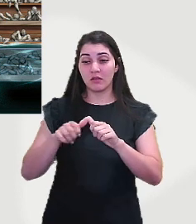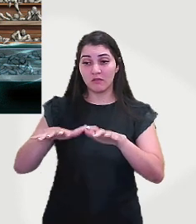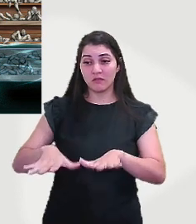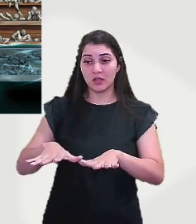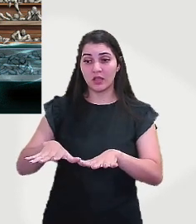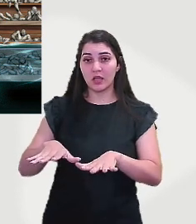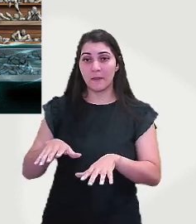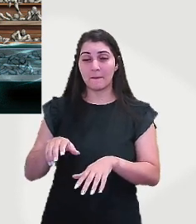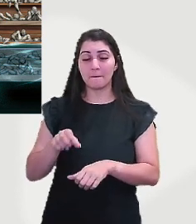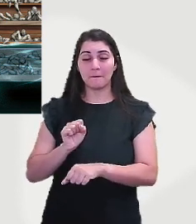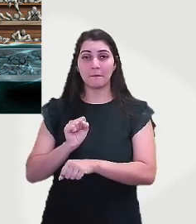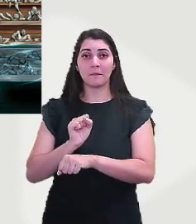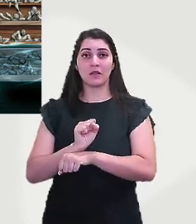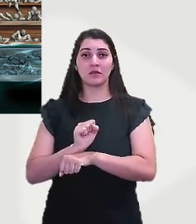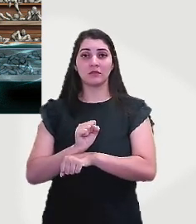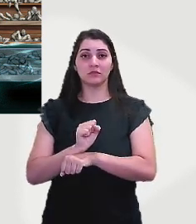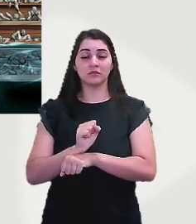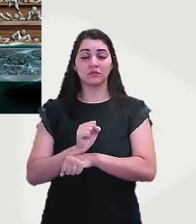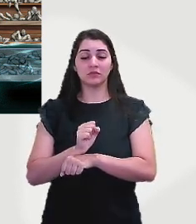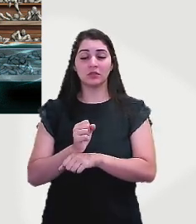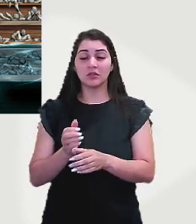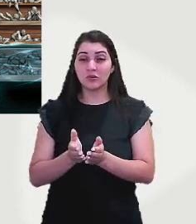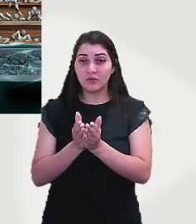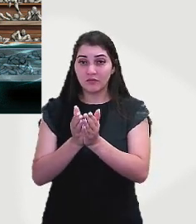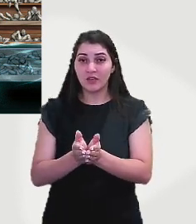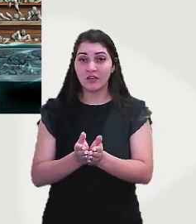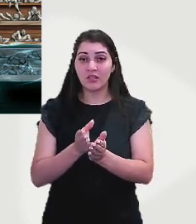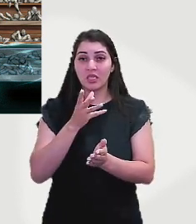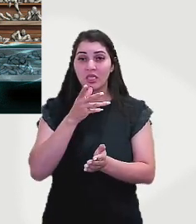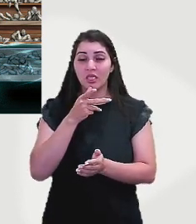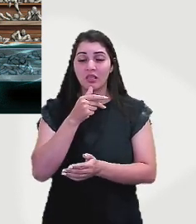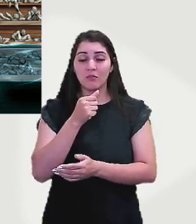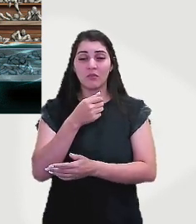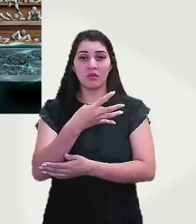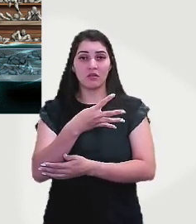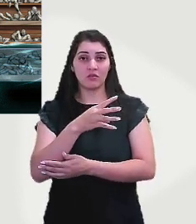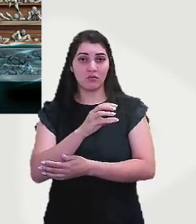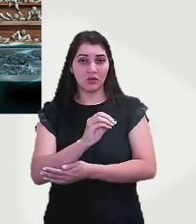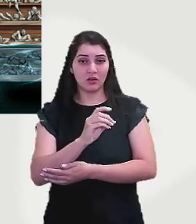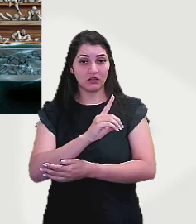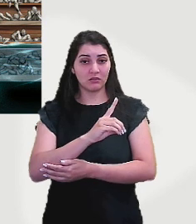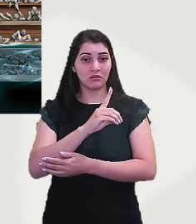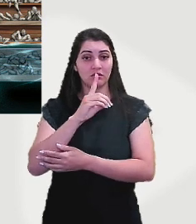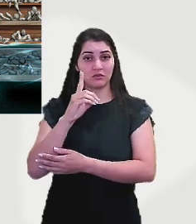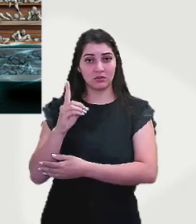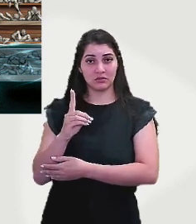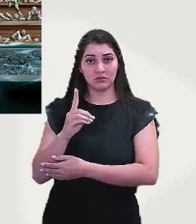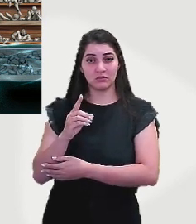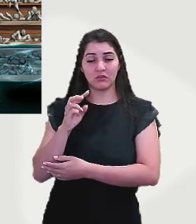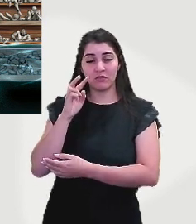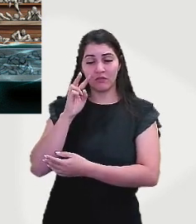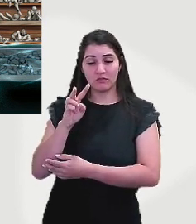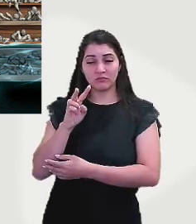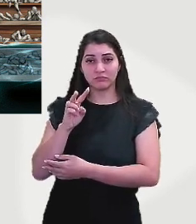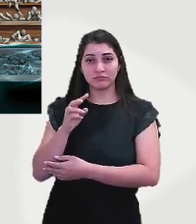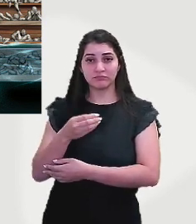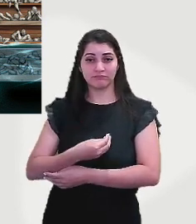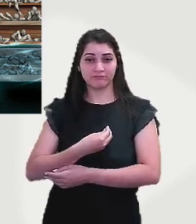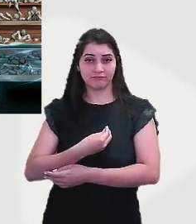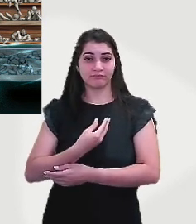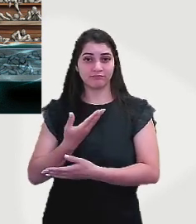uma viagem longa, uma viagem que demorava 40 dias. Imagine, durante esse percurso de 40 dias, vocês virem desse modo.